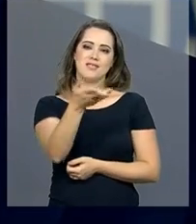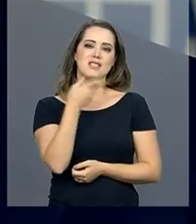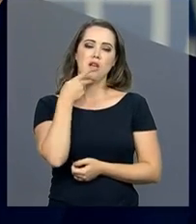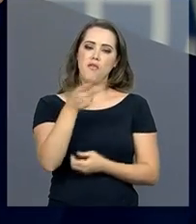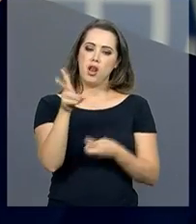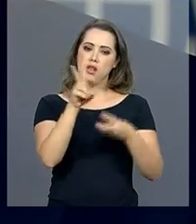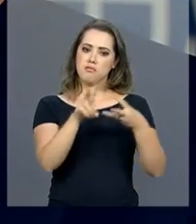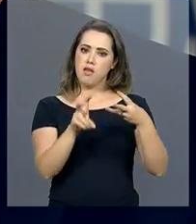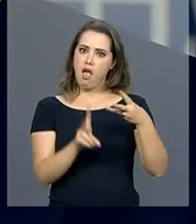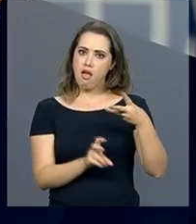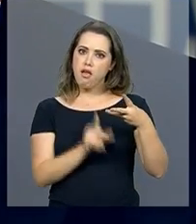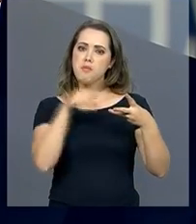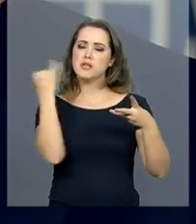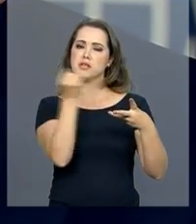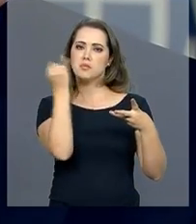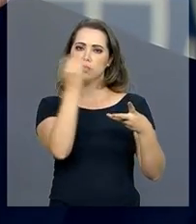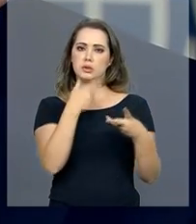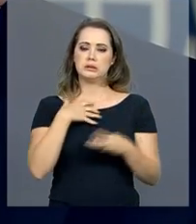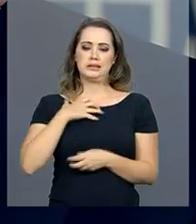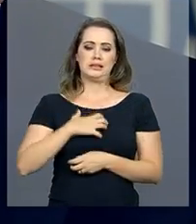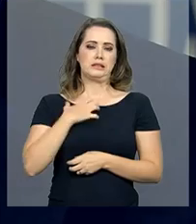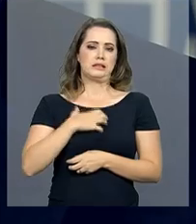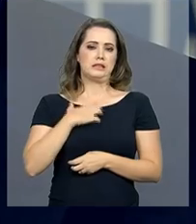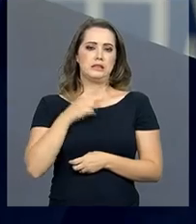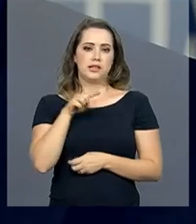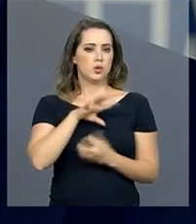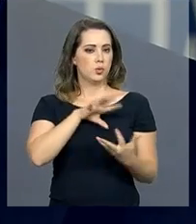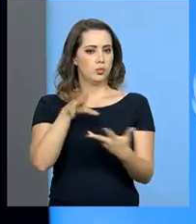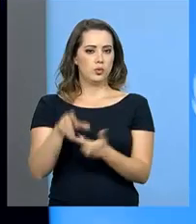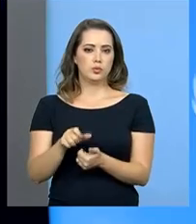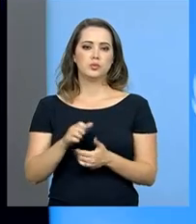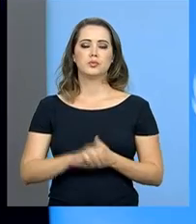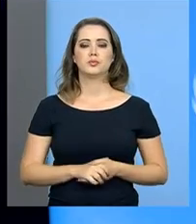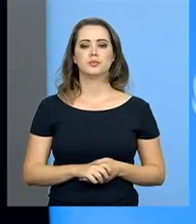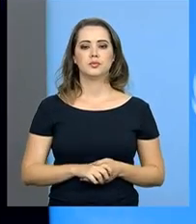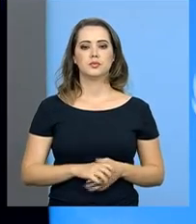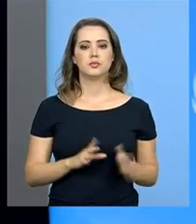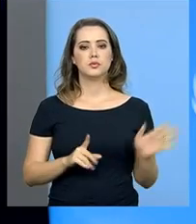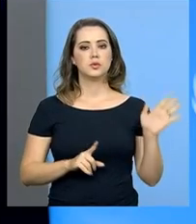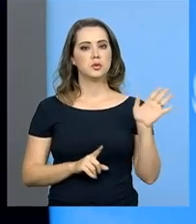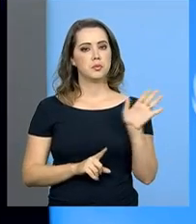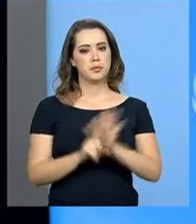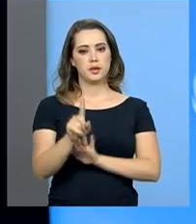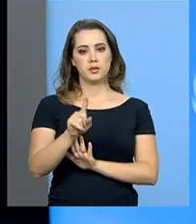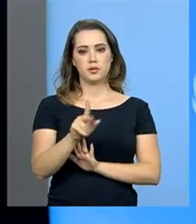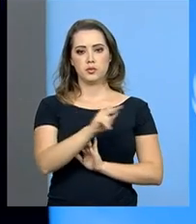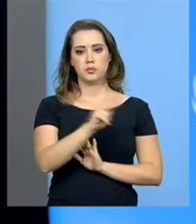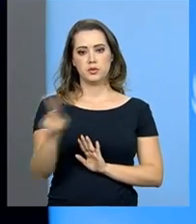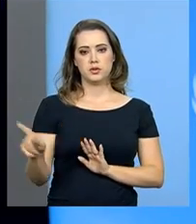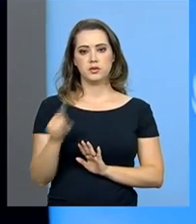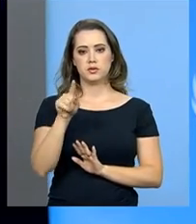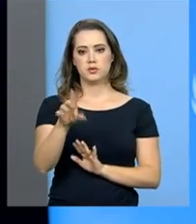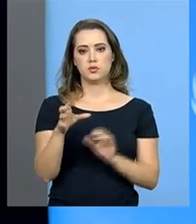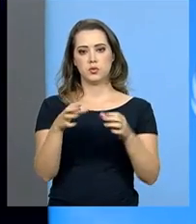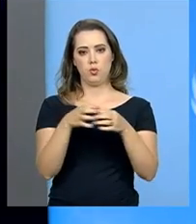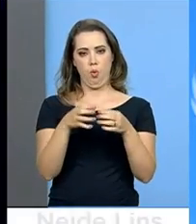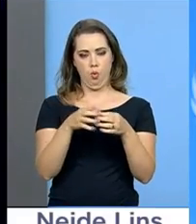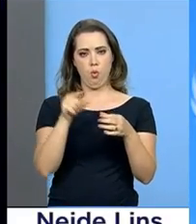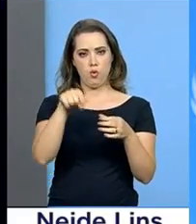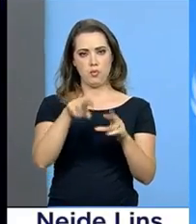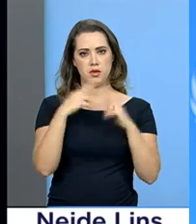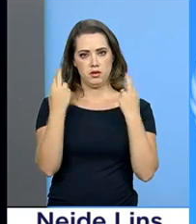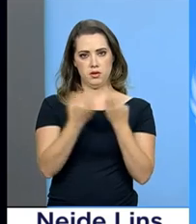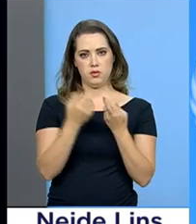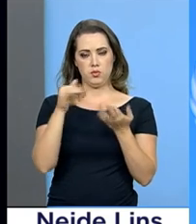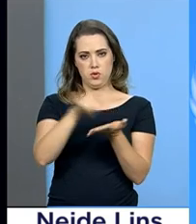nesses temas que são temas que afligem hoje toda a humanidade o presidente além da assembleia geral o senhor tinha outro compromisso aqui em